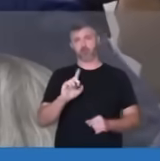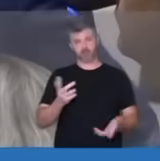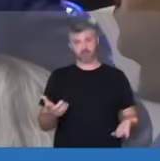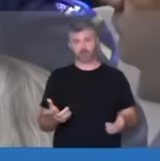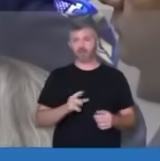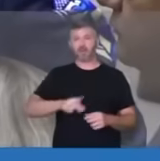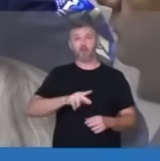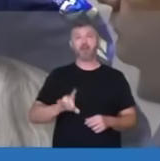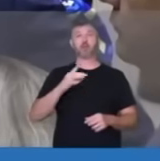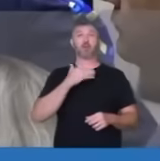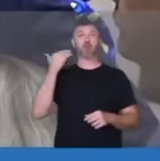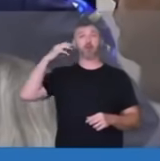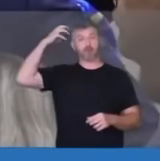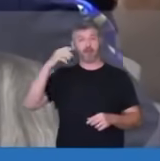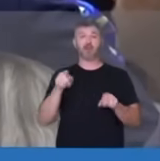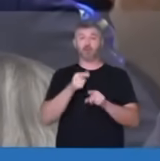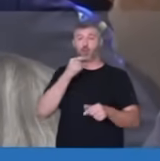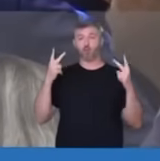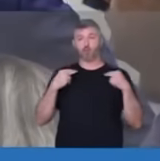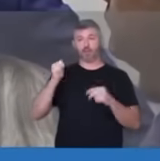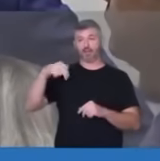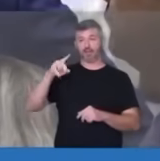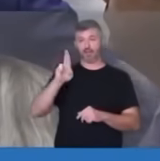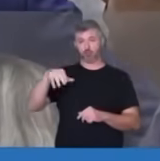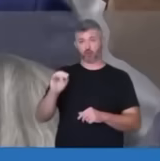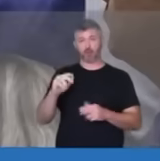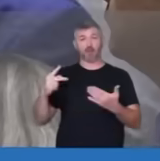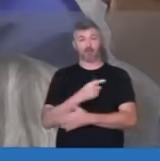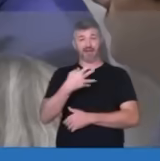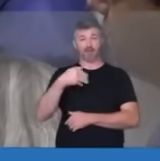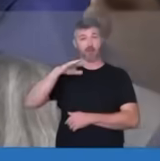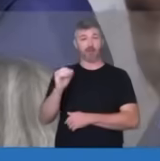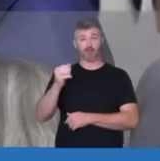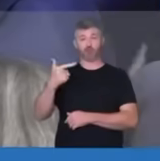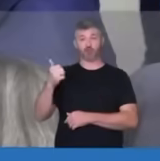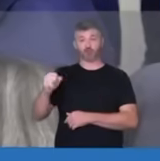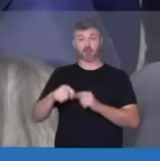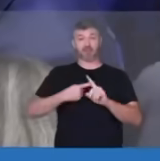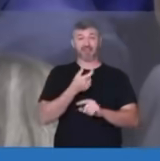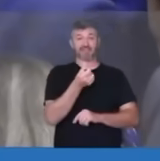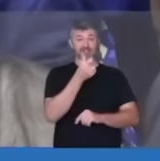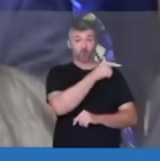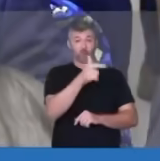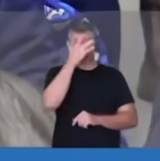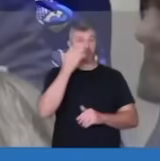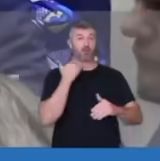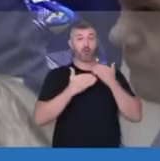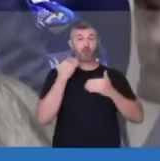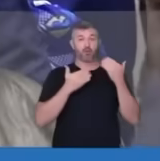não trata somente da morte de Marielle Anderson, que ocorreu em 14 de março de 2018, mas das 6 outras pessoas que